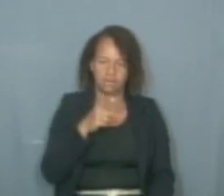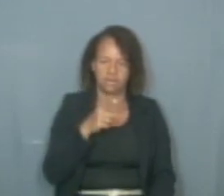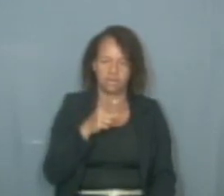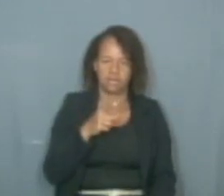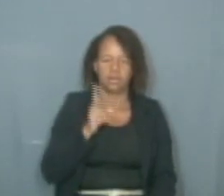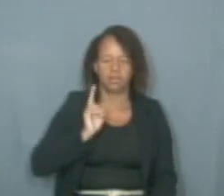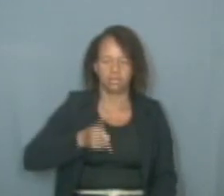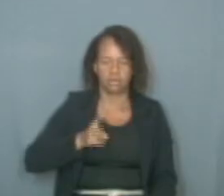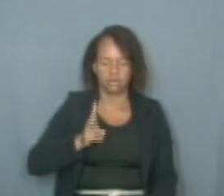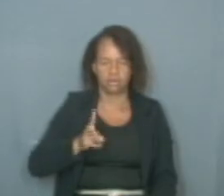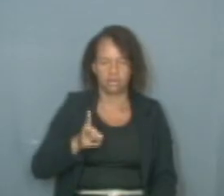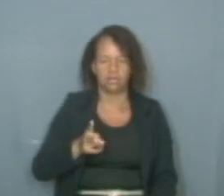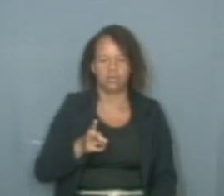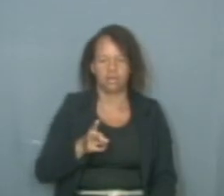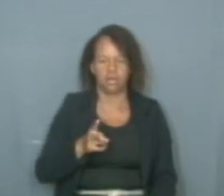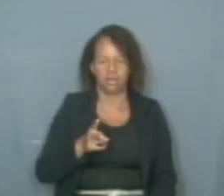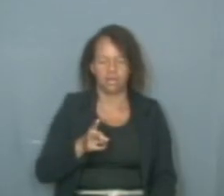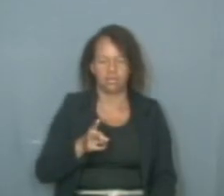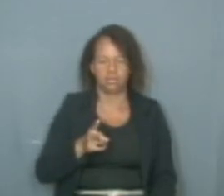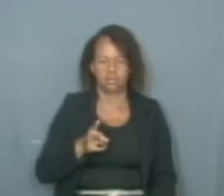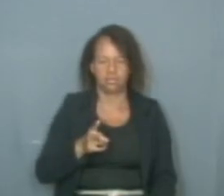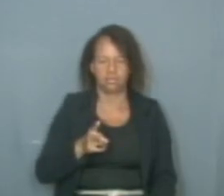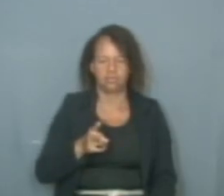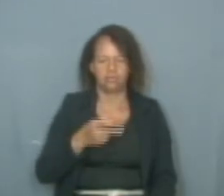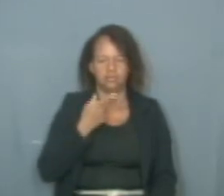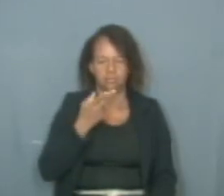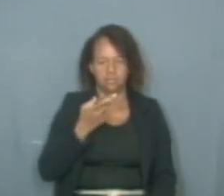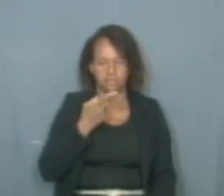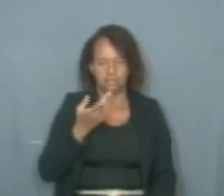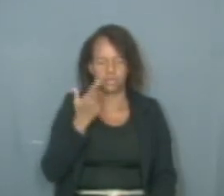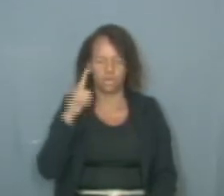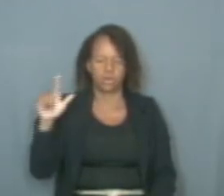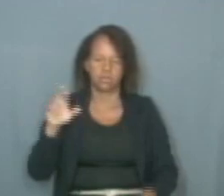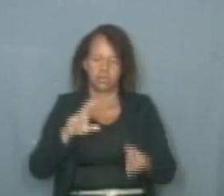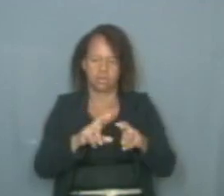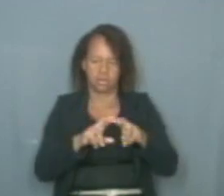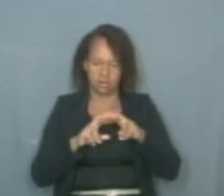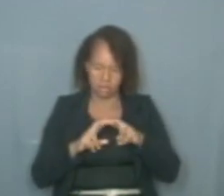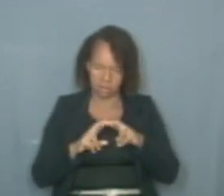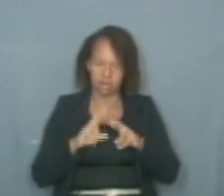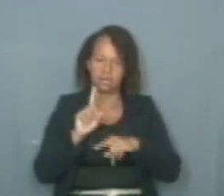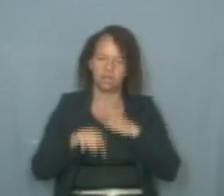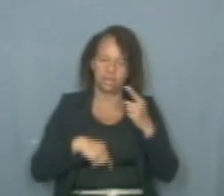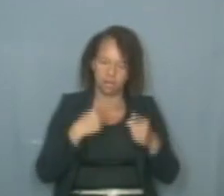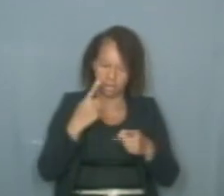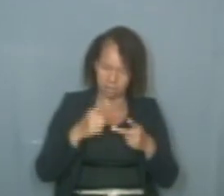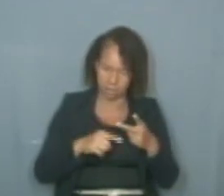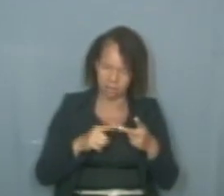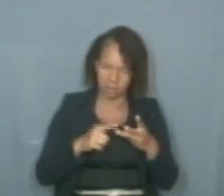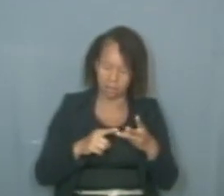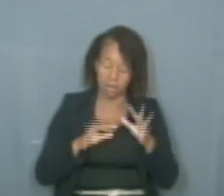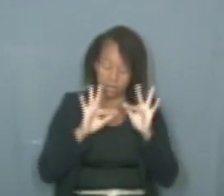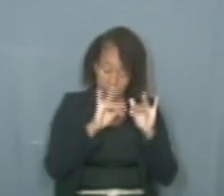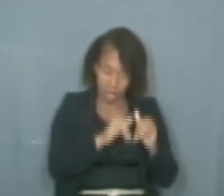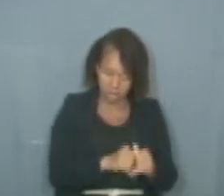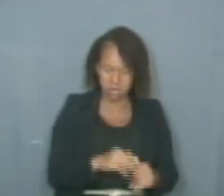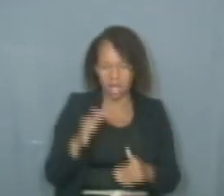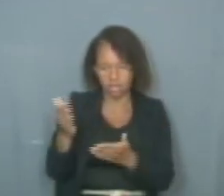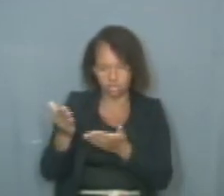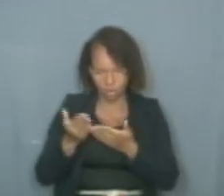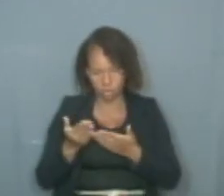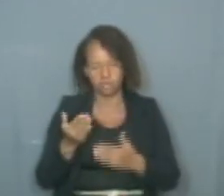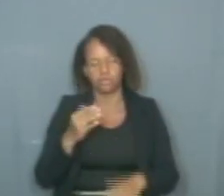vai continuar fazendo a sua fala dos outros requerimentos. E depois é que abre. Quando a senhora concluir, aí eu